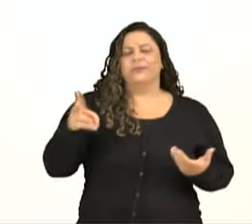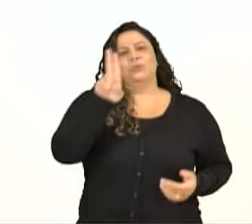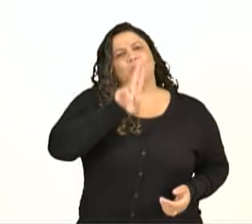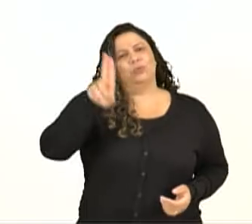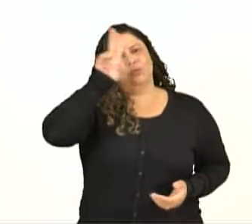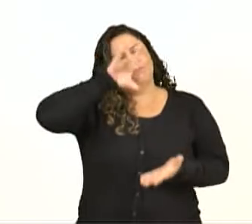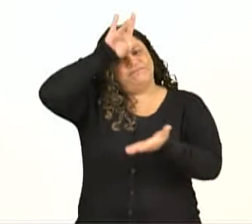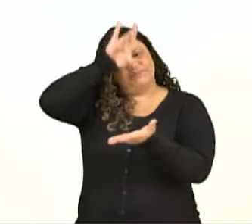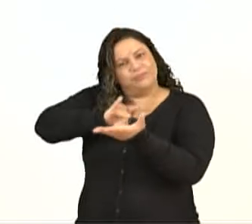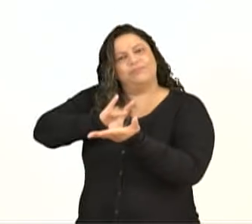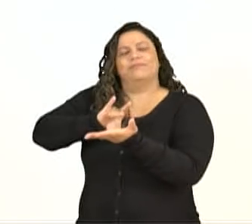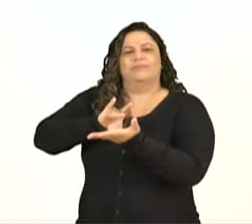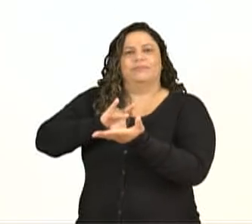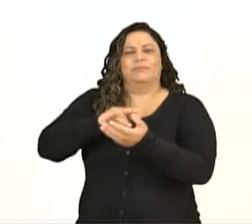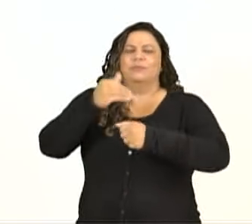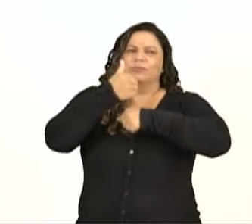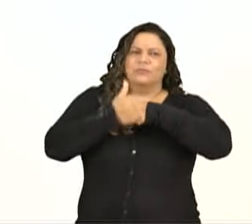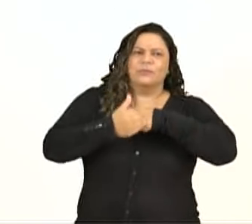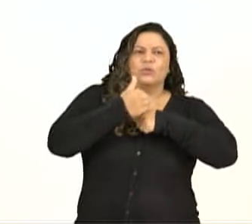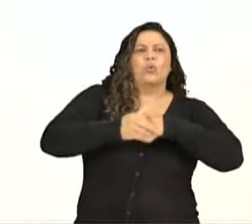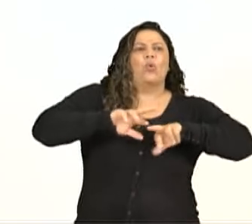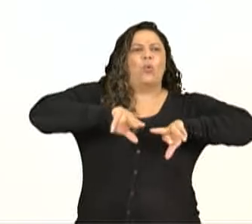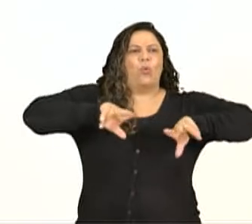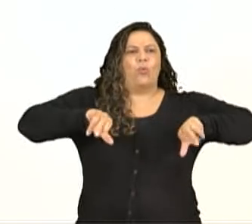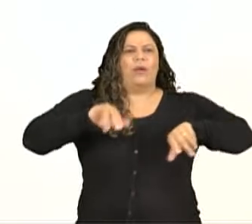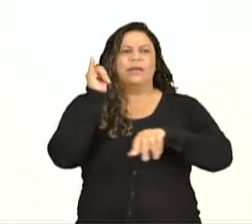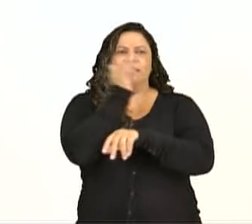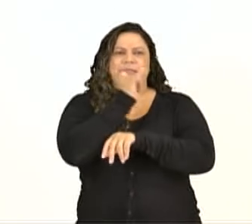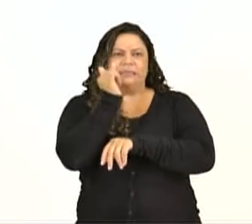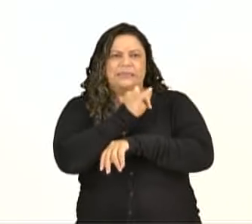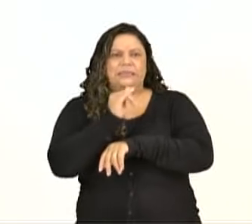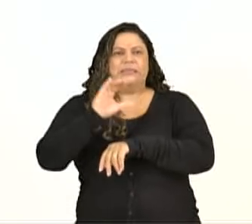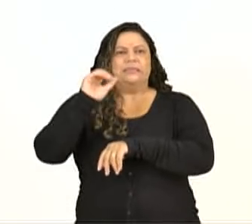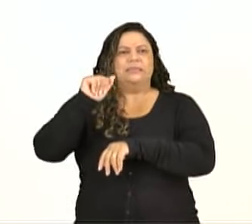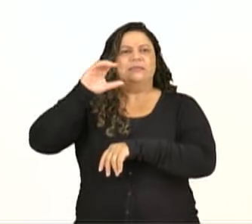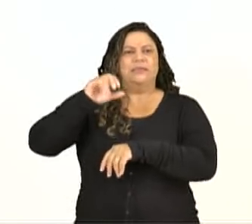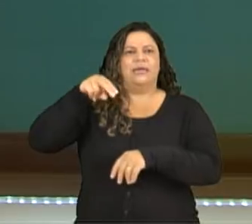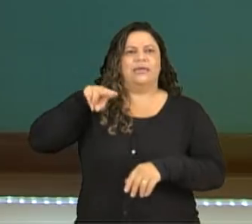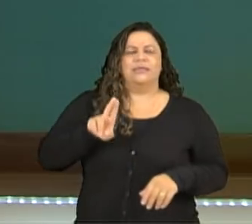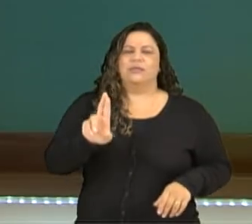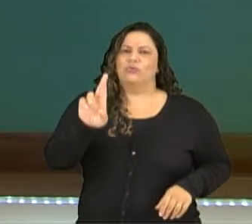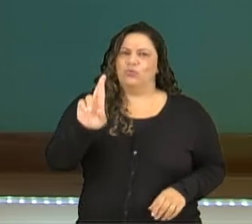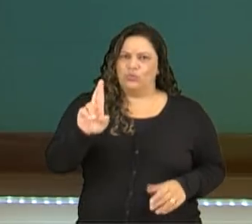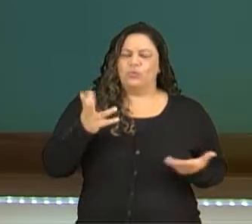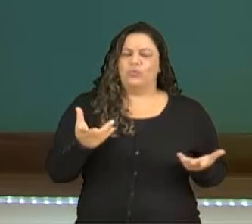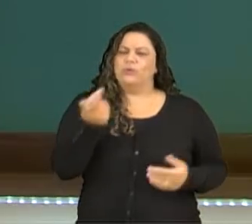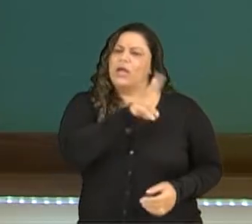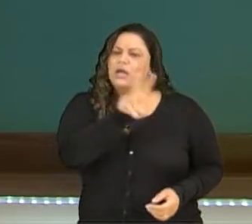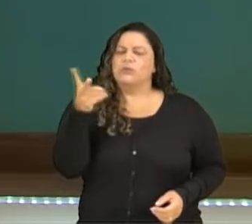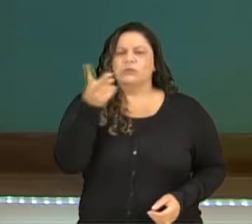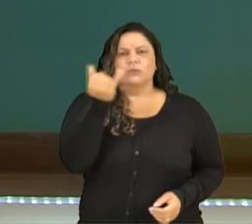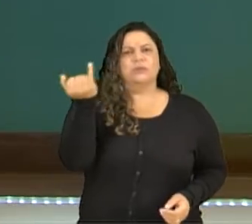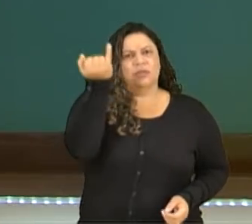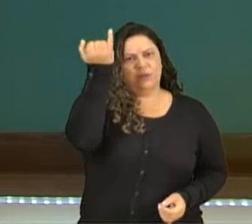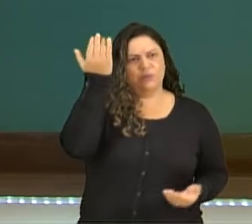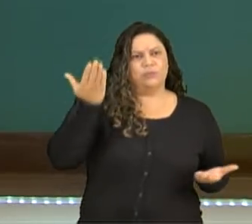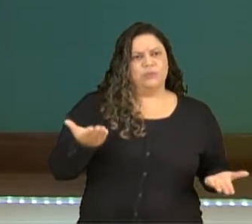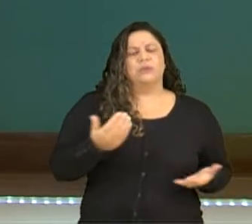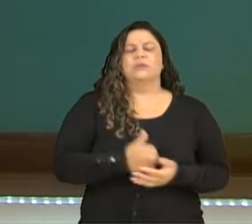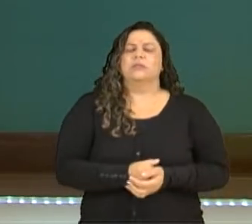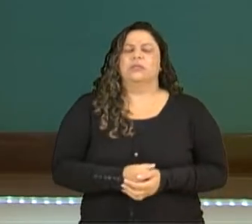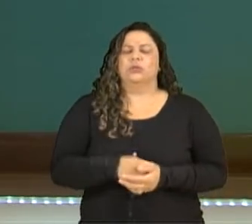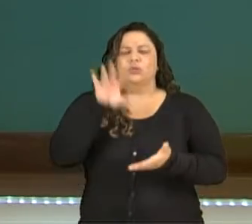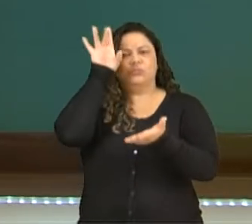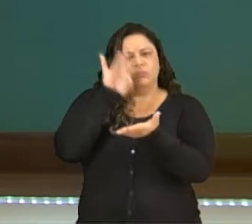dados oficiais de órgãos do governo italiano e do Acre. Então, as duas são importantes. Então, as duas